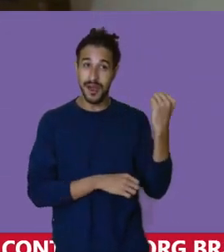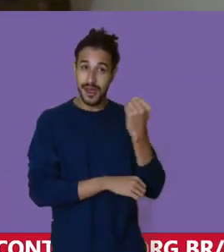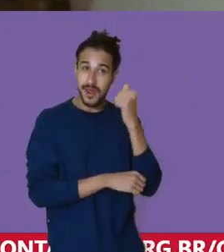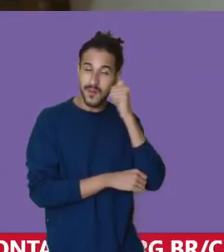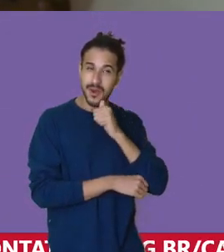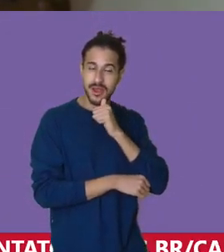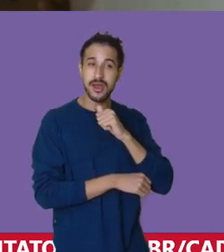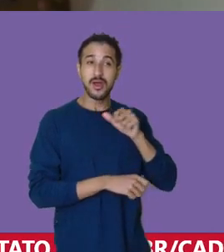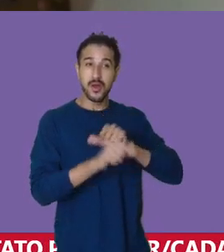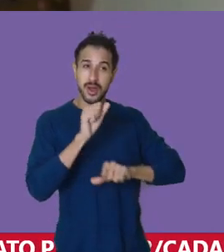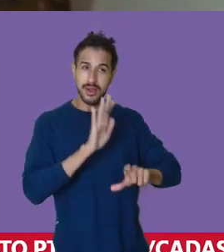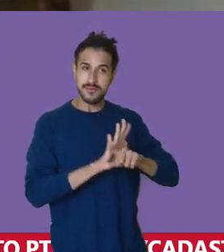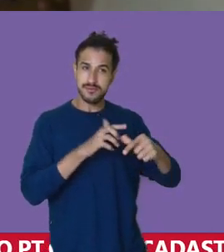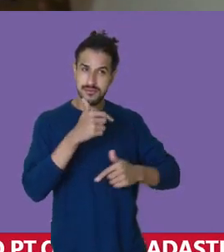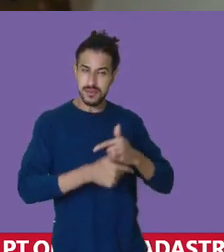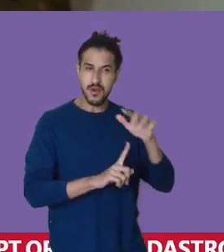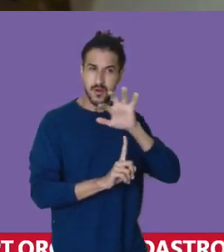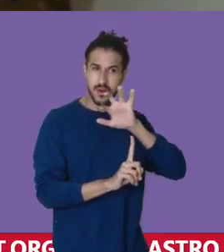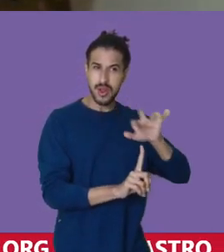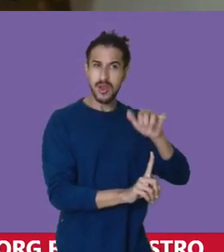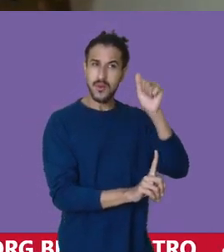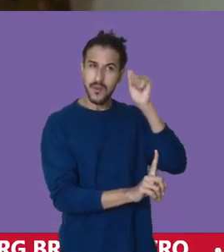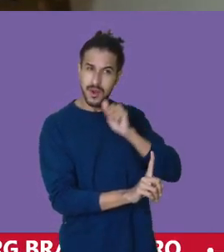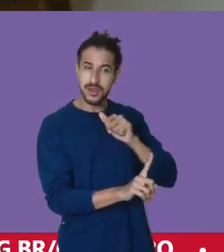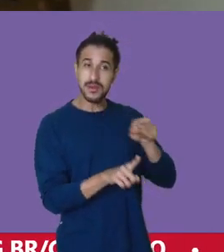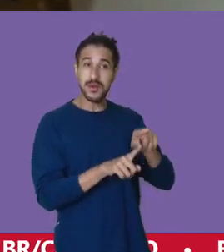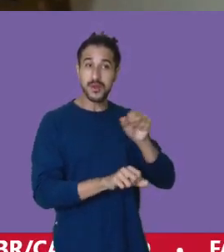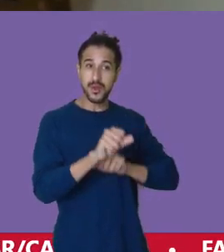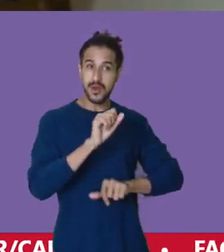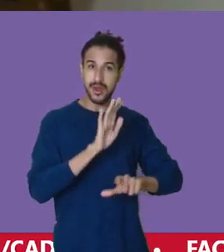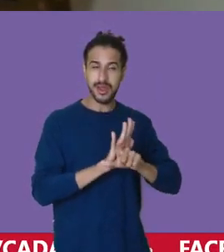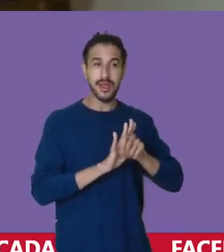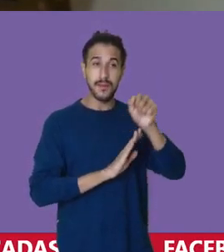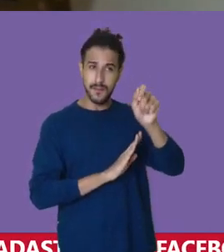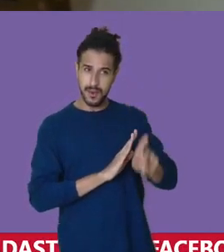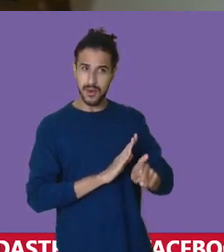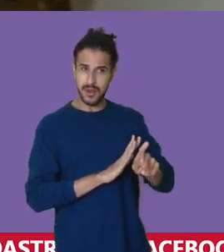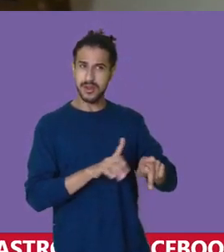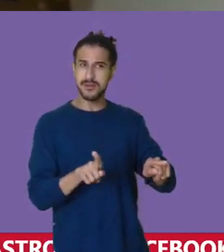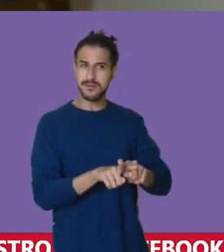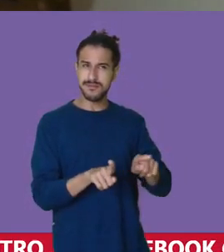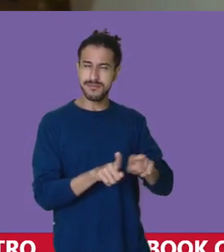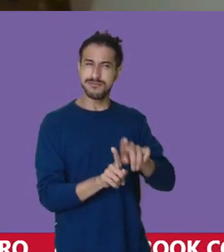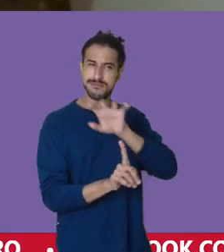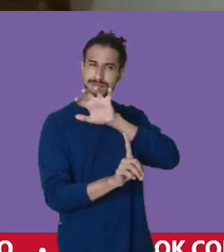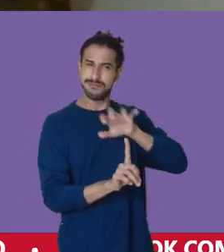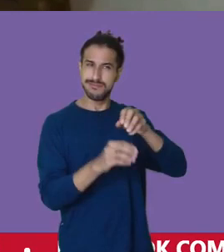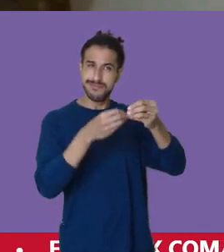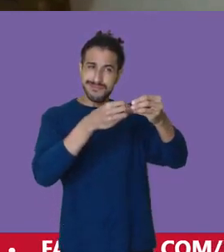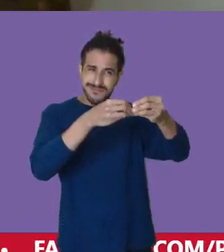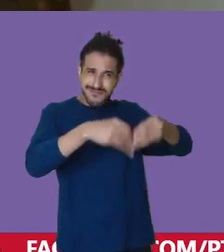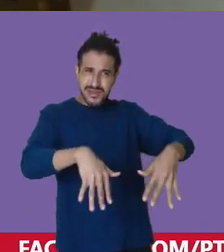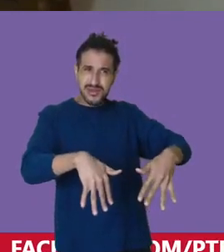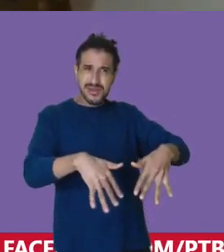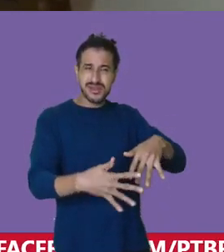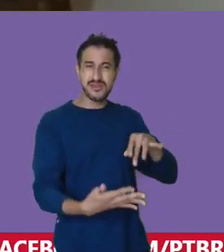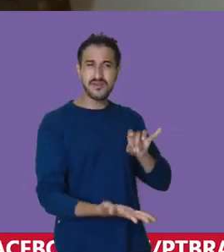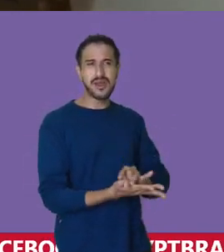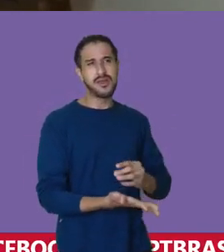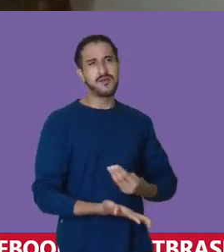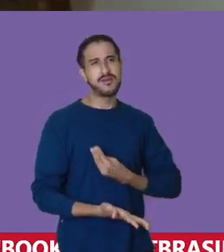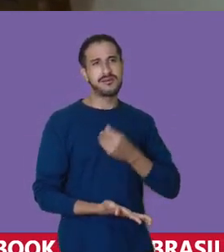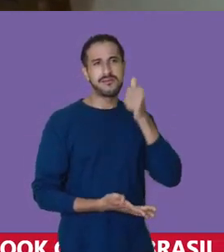reforma trabalhista atinge as mulheres e a reforma da Previdência, ela atinge em cheio a vida